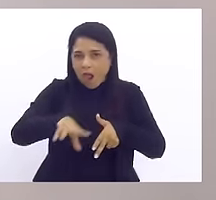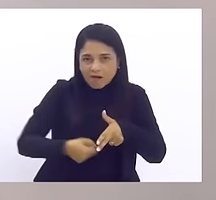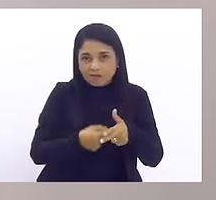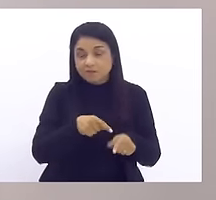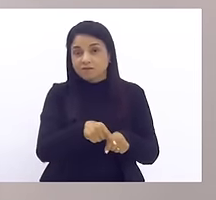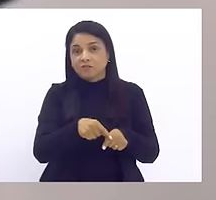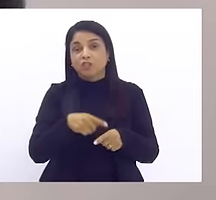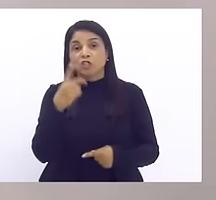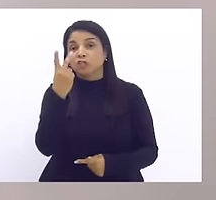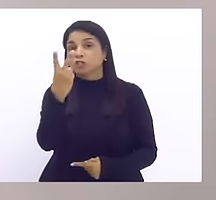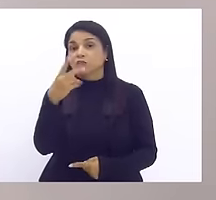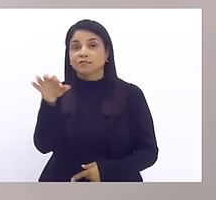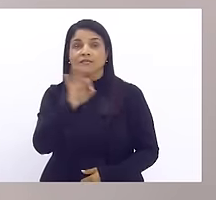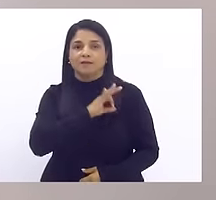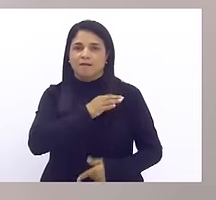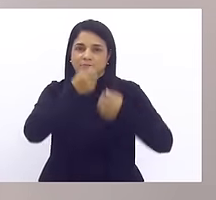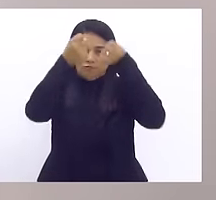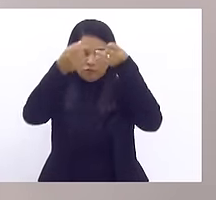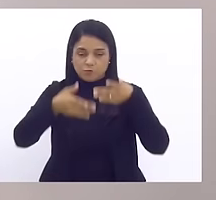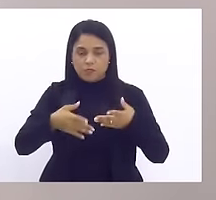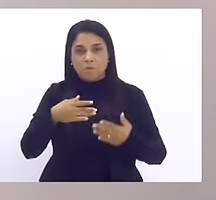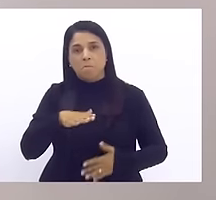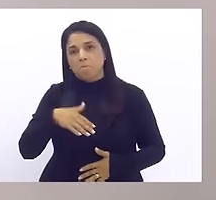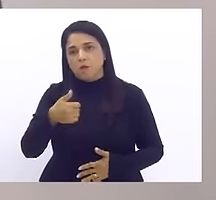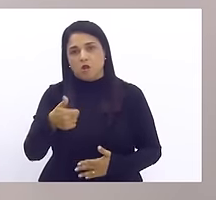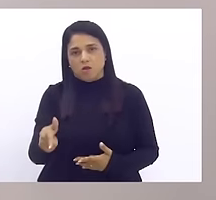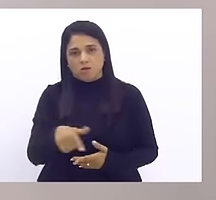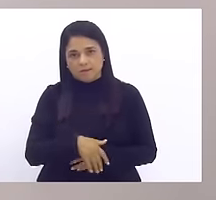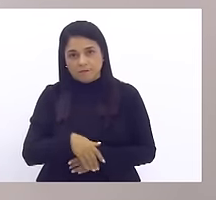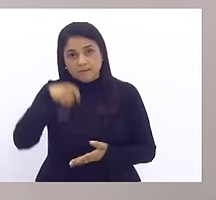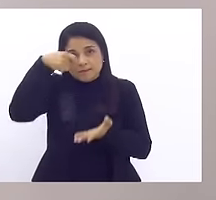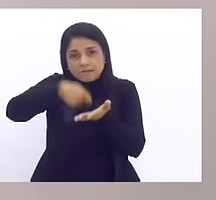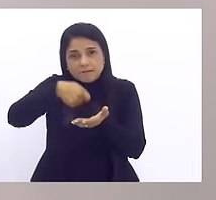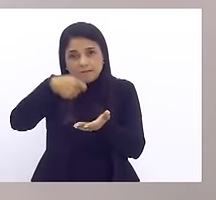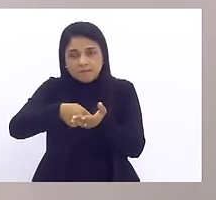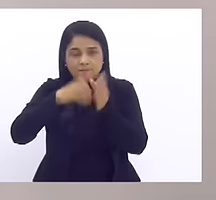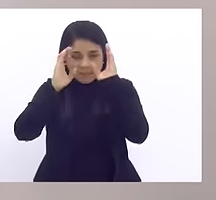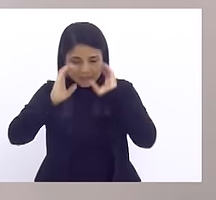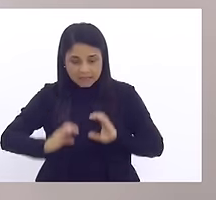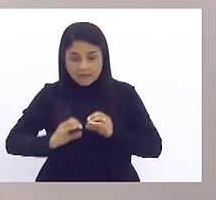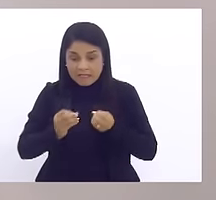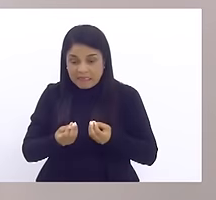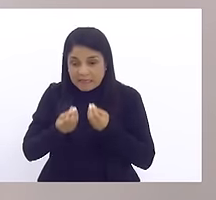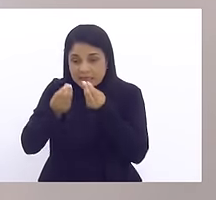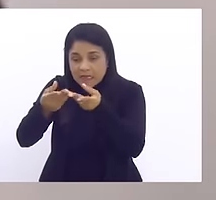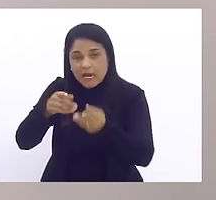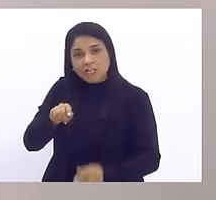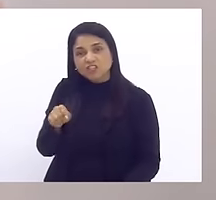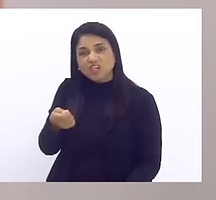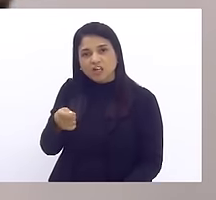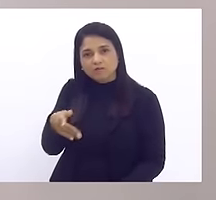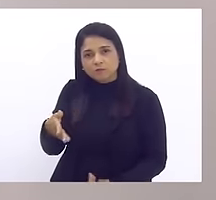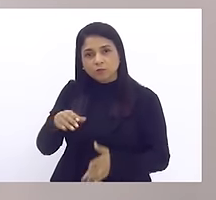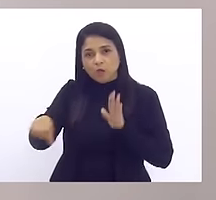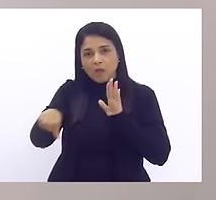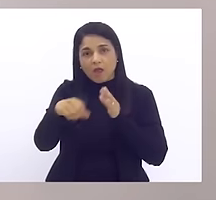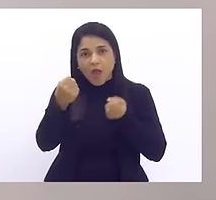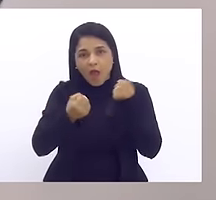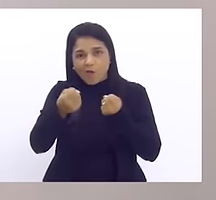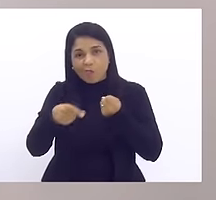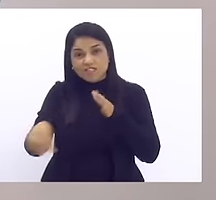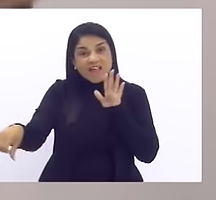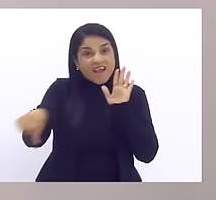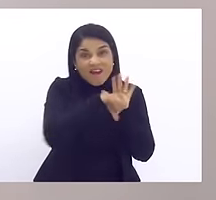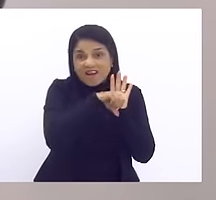aqui que podem classificar e tipificar melhor isso vocês obrigam cidadão a entregar a chave do carro isso é crime você não tem